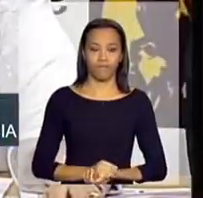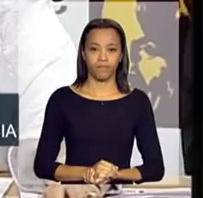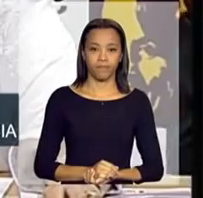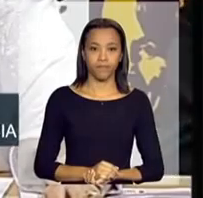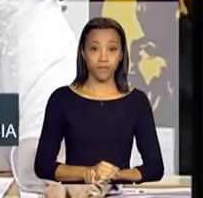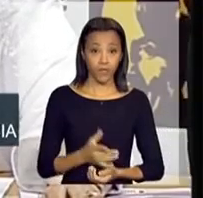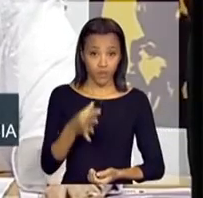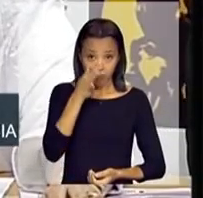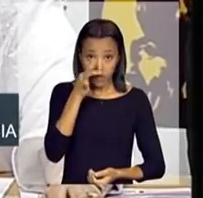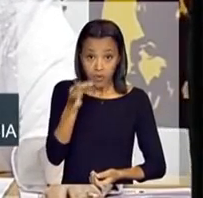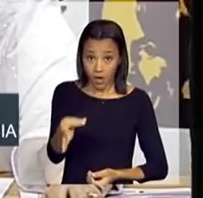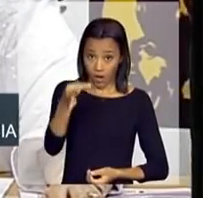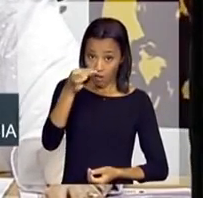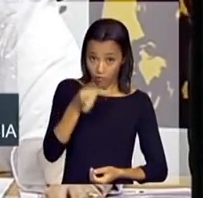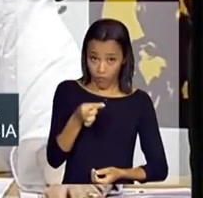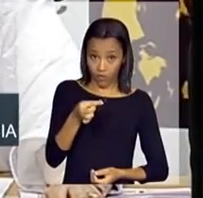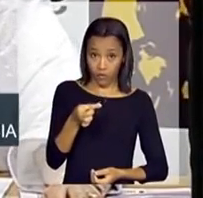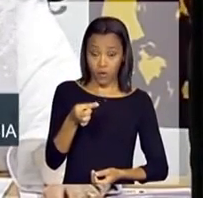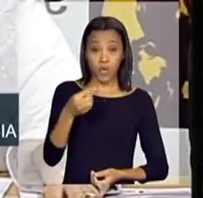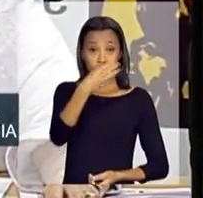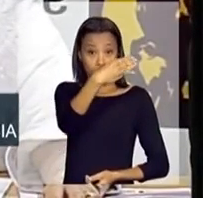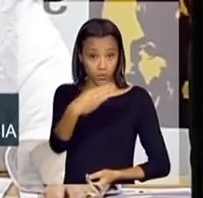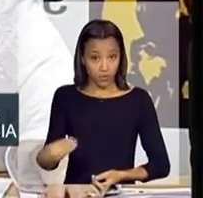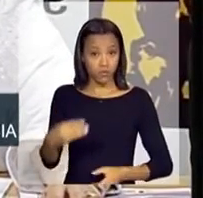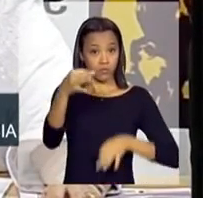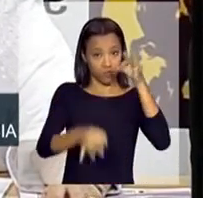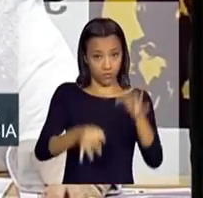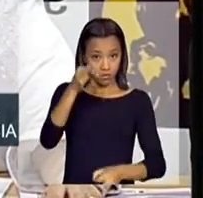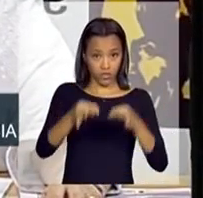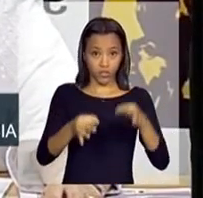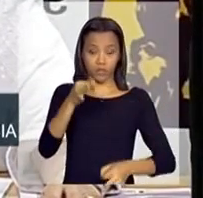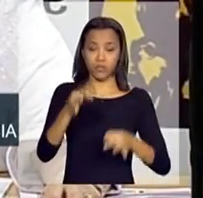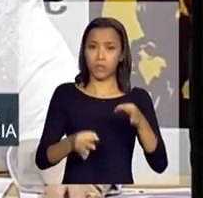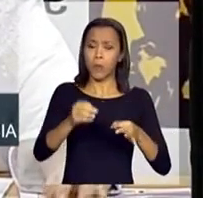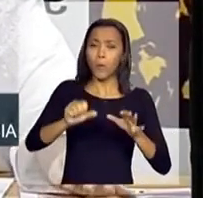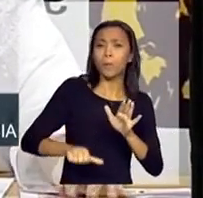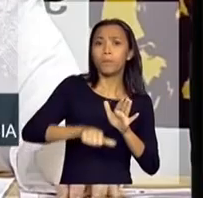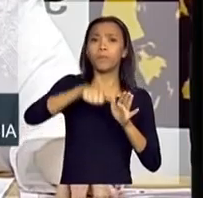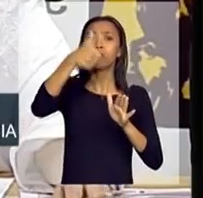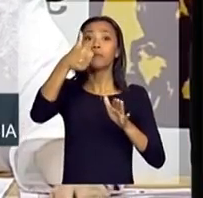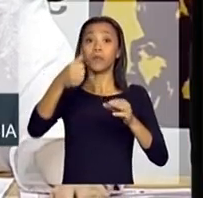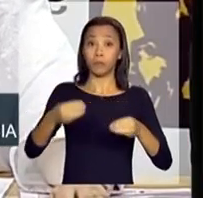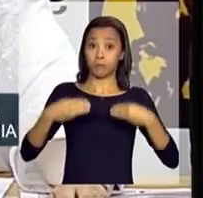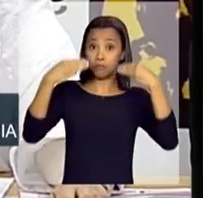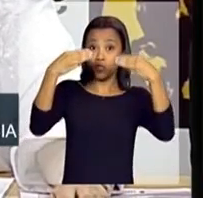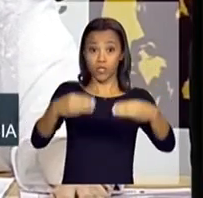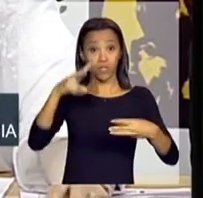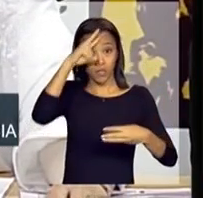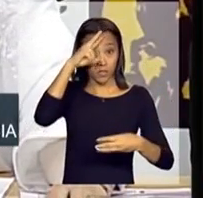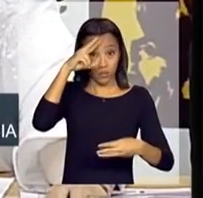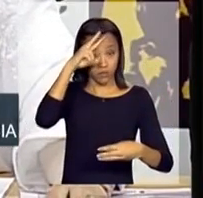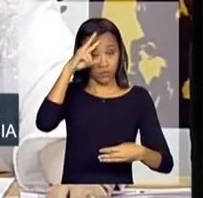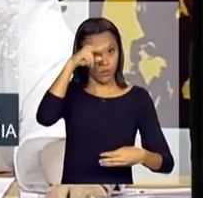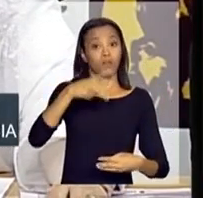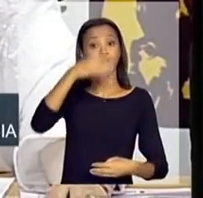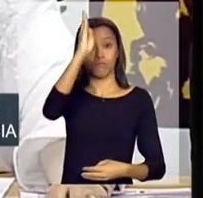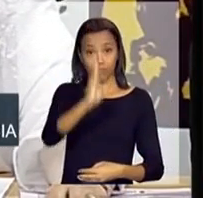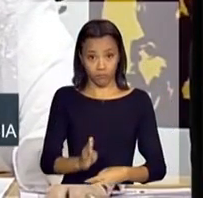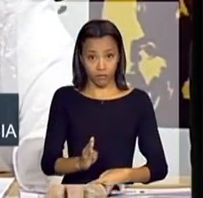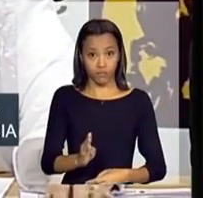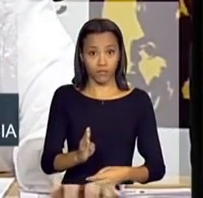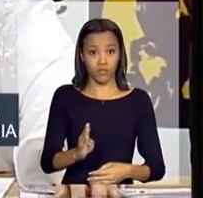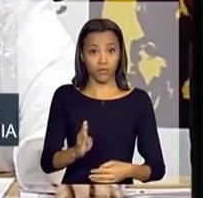E a flor que o ministro da Justiça, o primeiro ministério na história da República Brasileira,